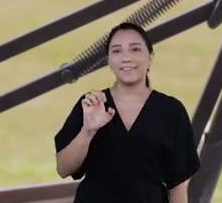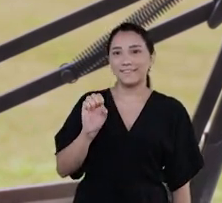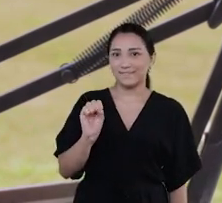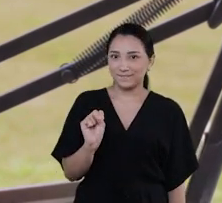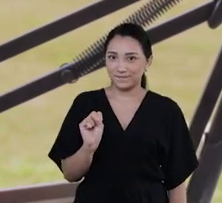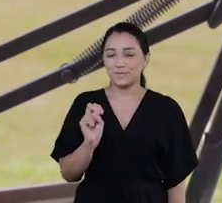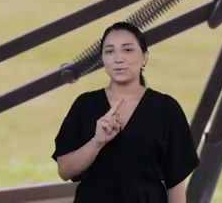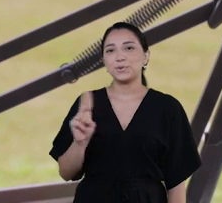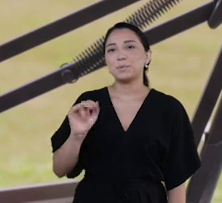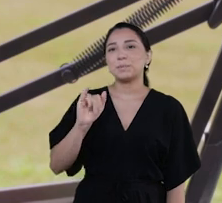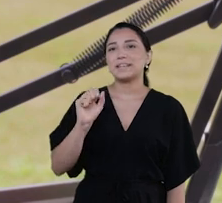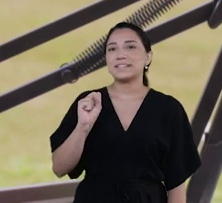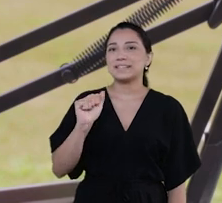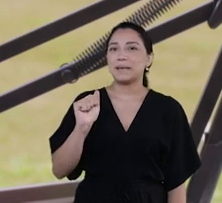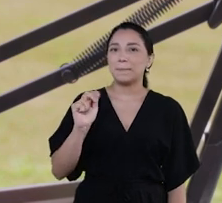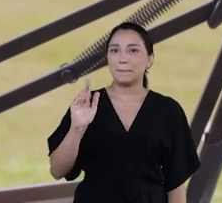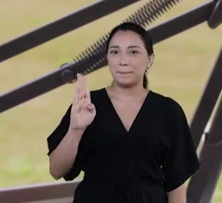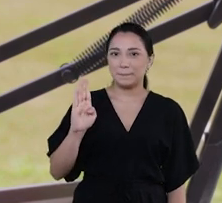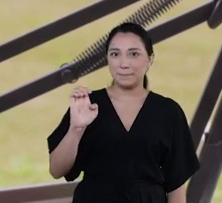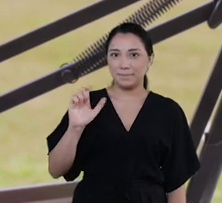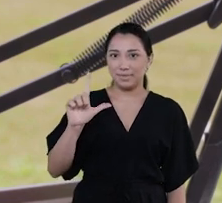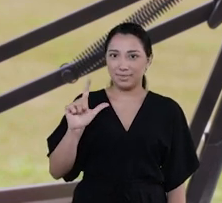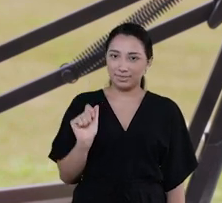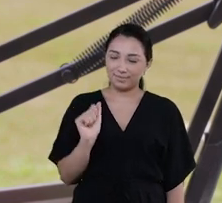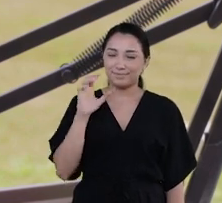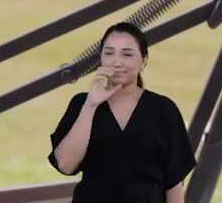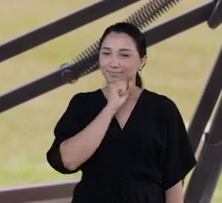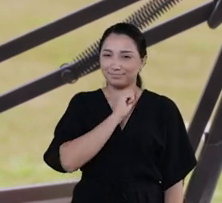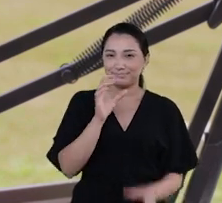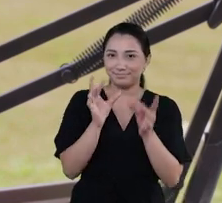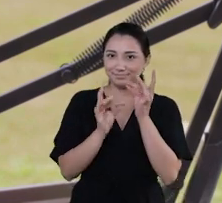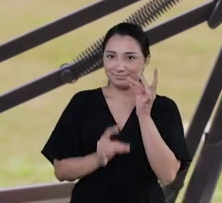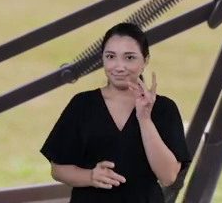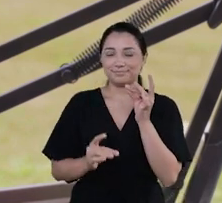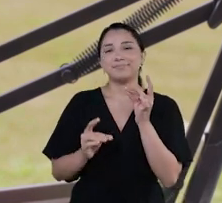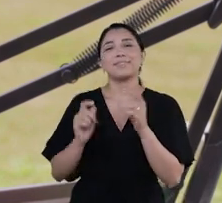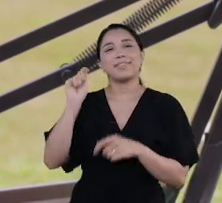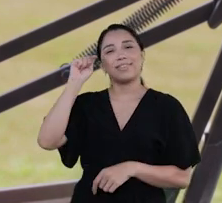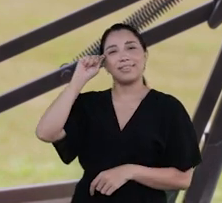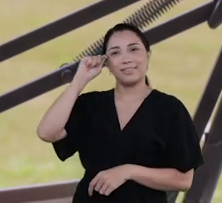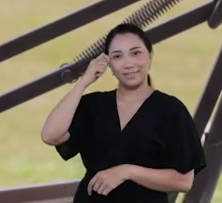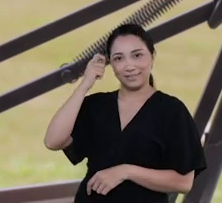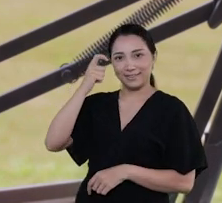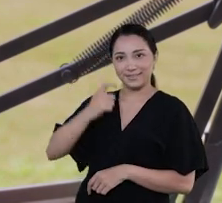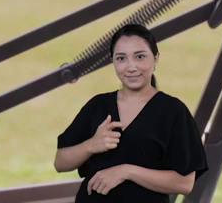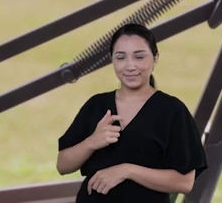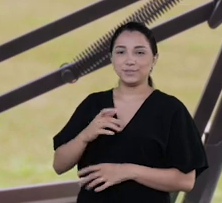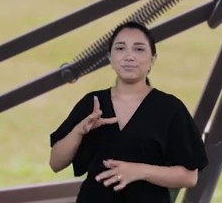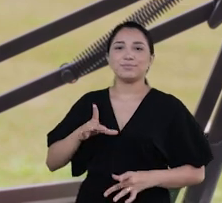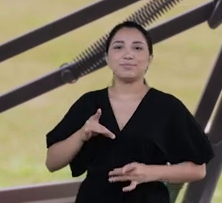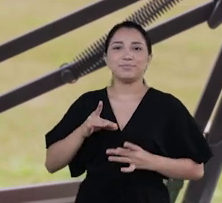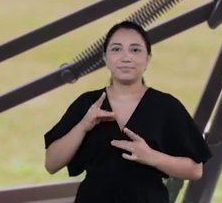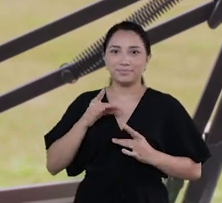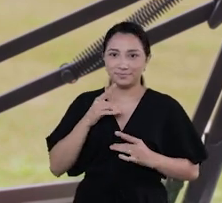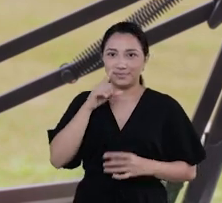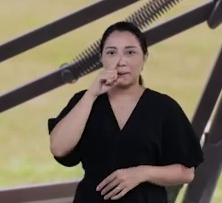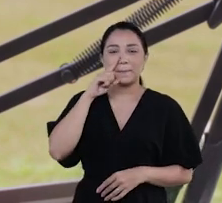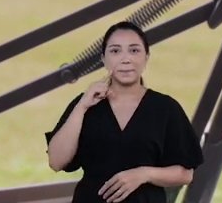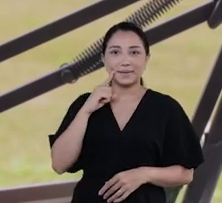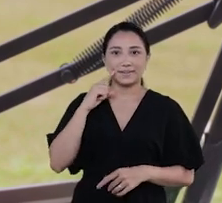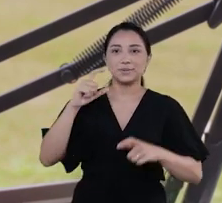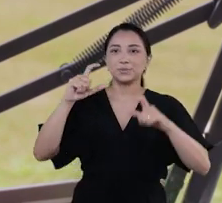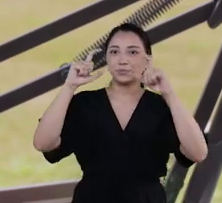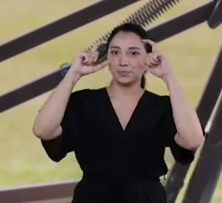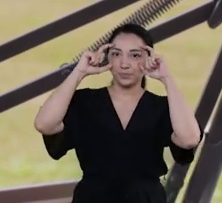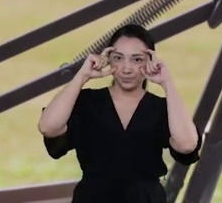Baltazar e vou fazer rapidamente a minha auto descrição Eu sou uma mulher preta estou usando uma blusa de botão amarela uso